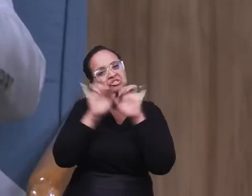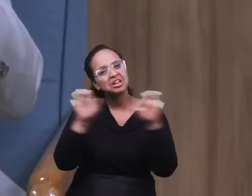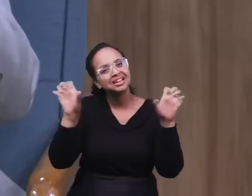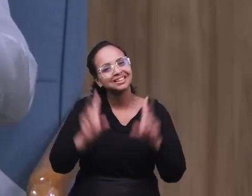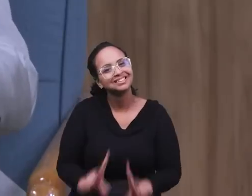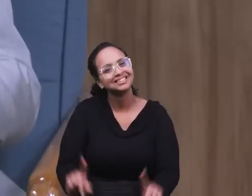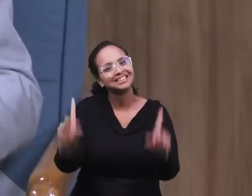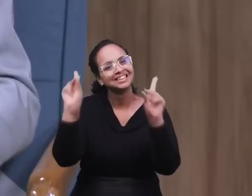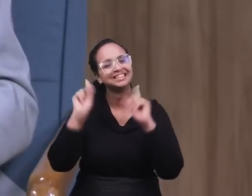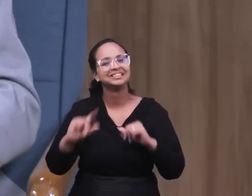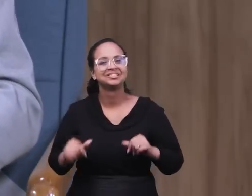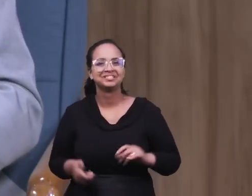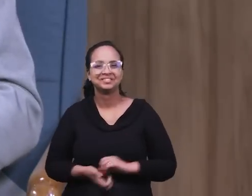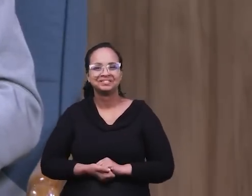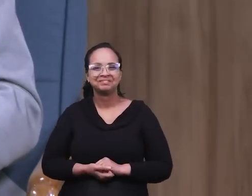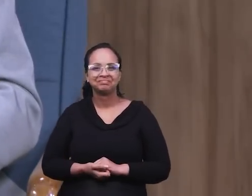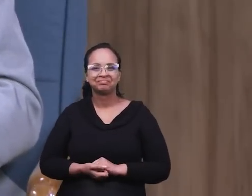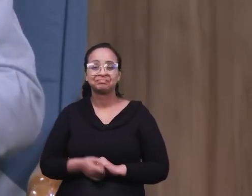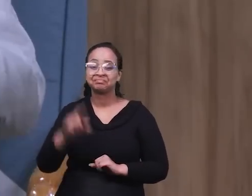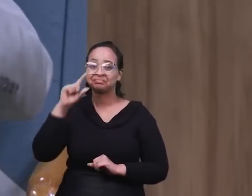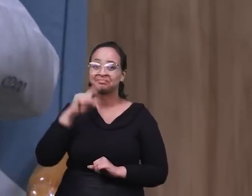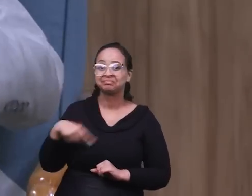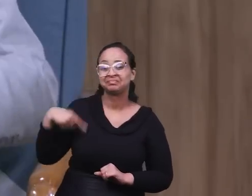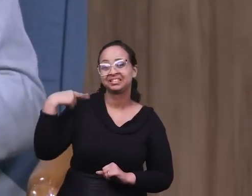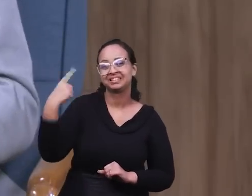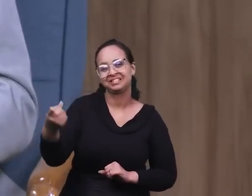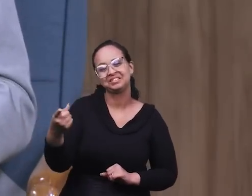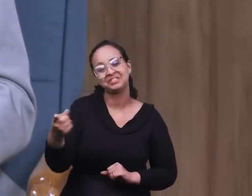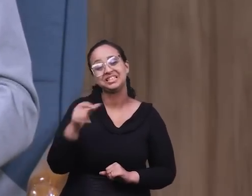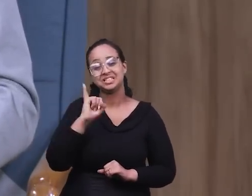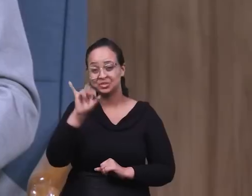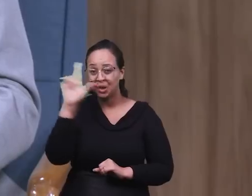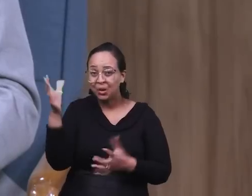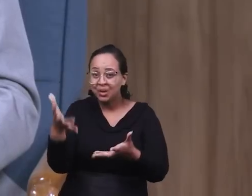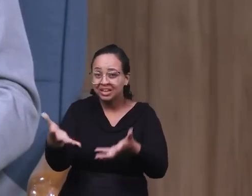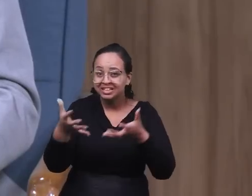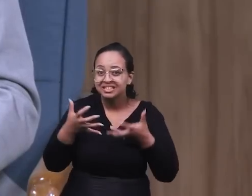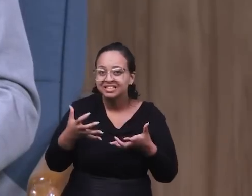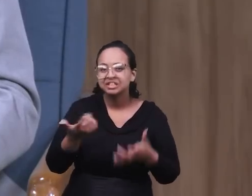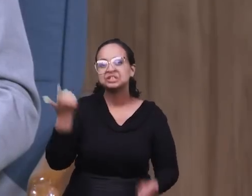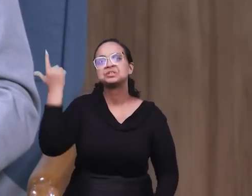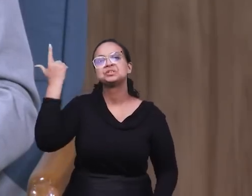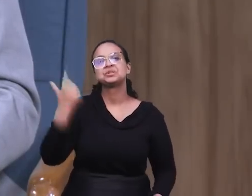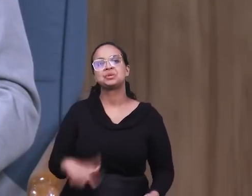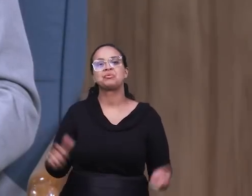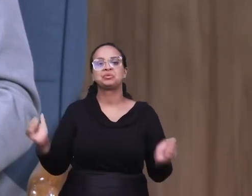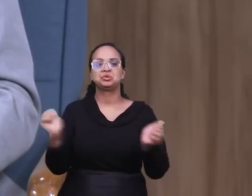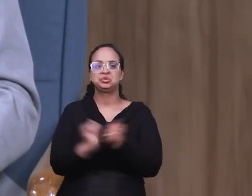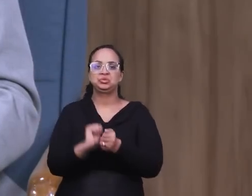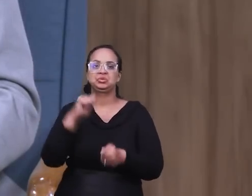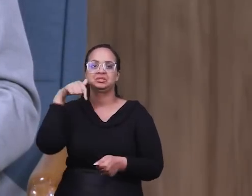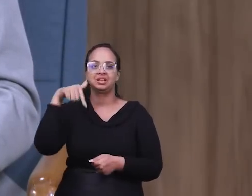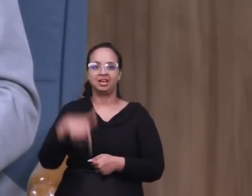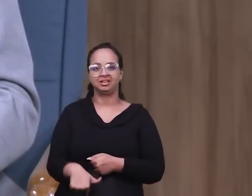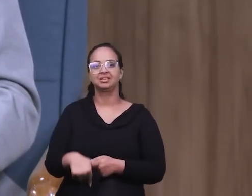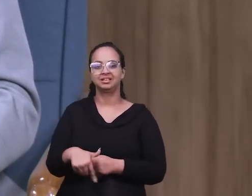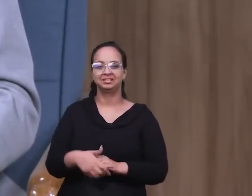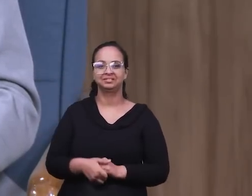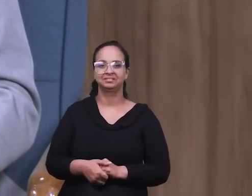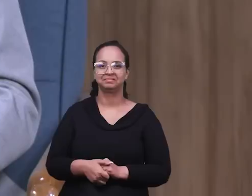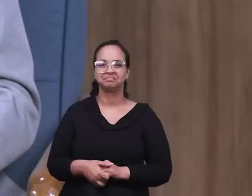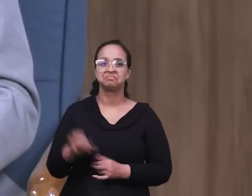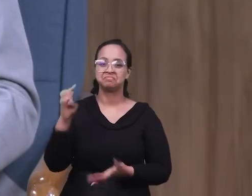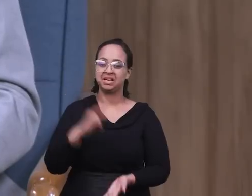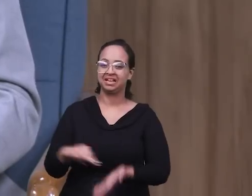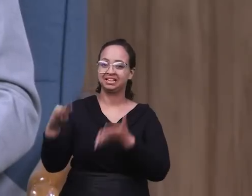anunciar o Evangelho Eterno, tá certo? Na semana que vem, se o Senhor permitir, estaremos mais uma vez juntos aqui neste